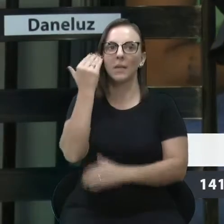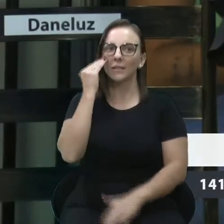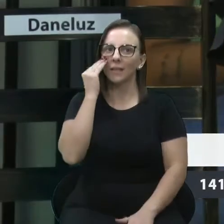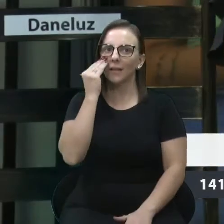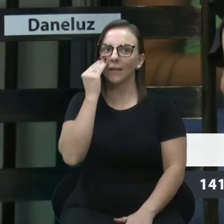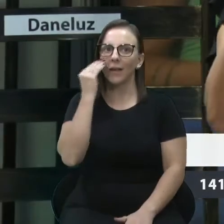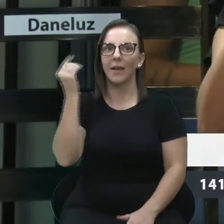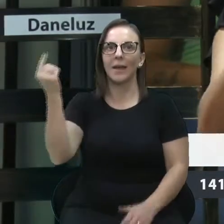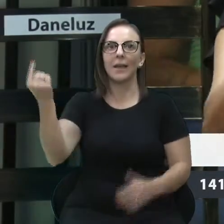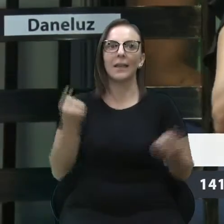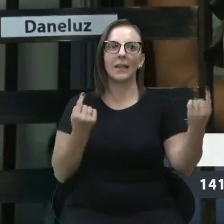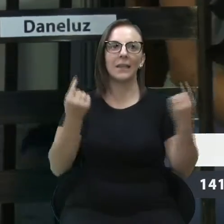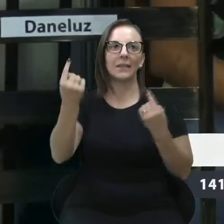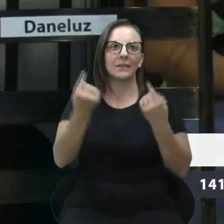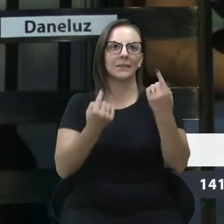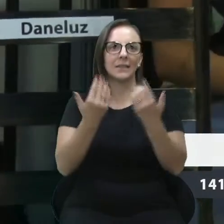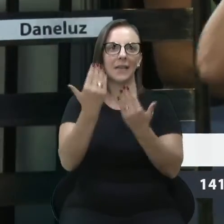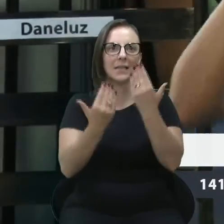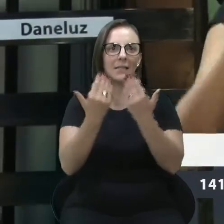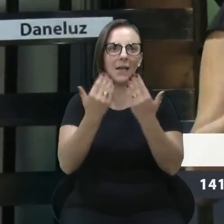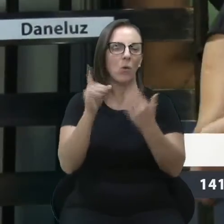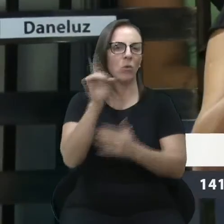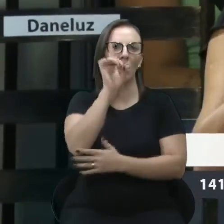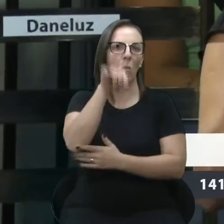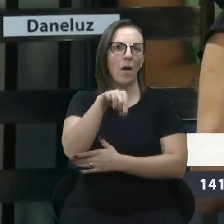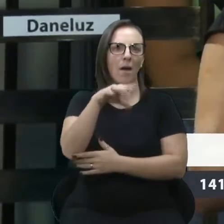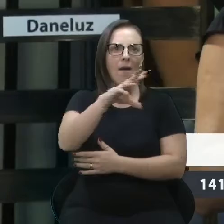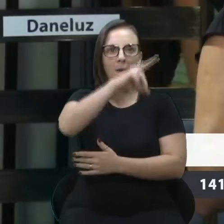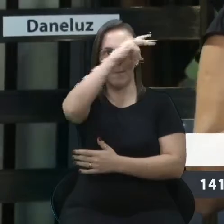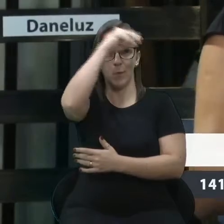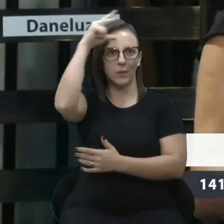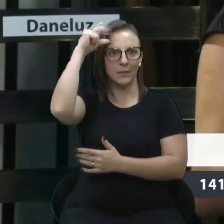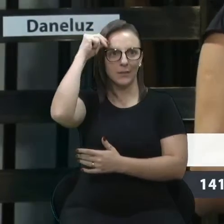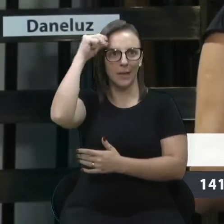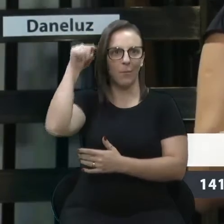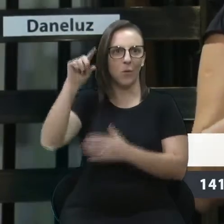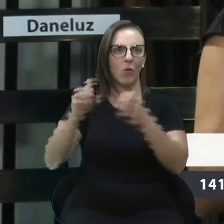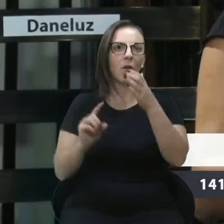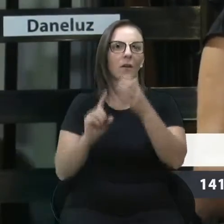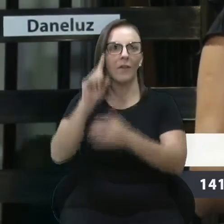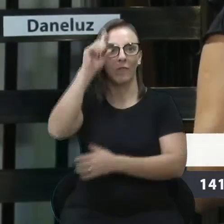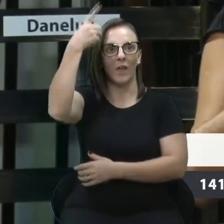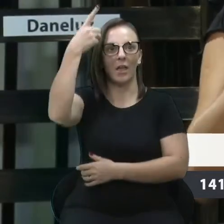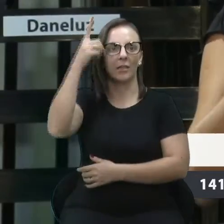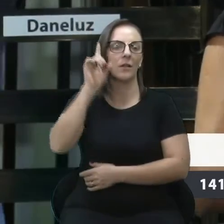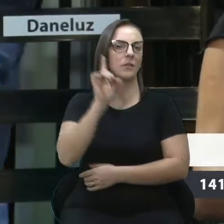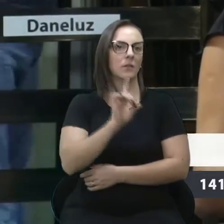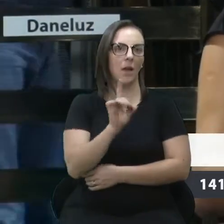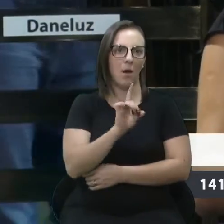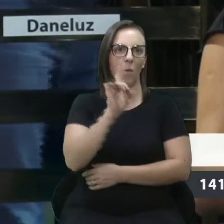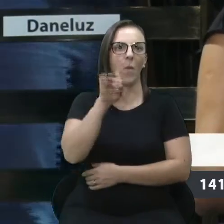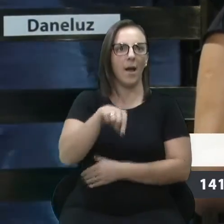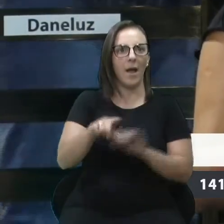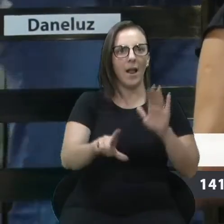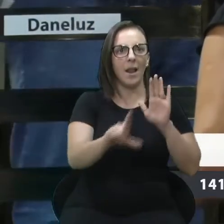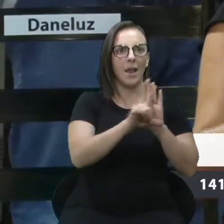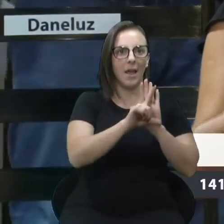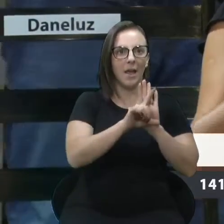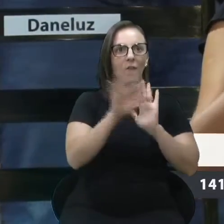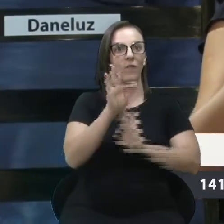não é um processo criado pelo município, é uma lei que é federal, que tem trâmites, que tem